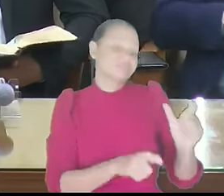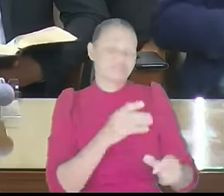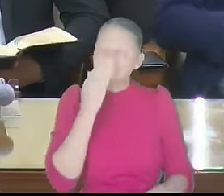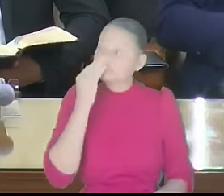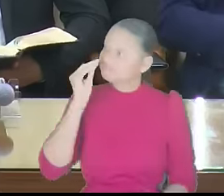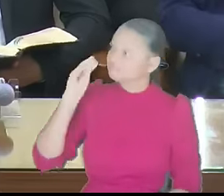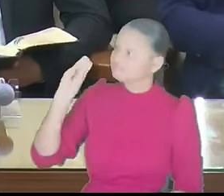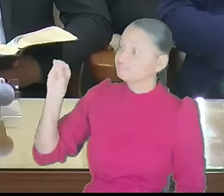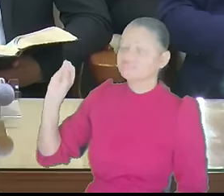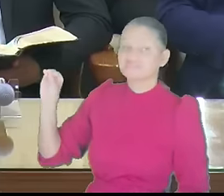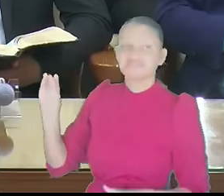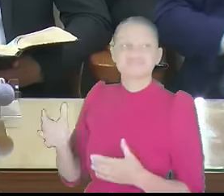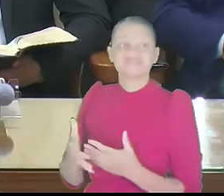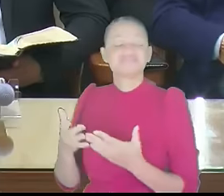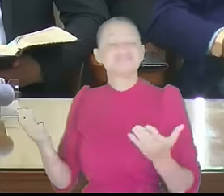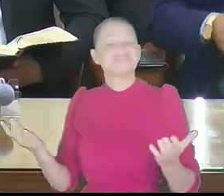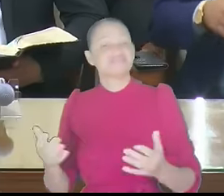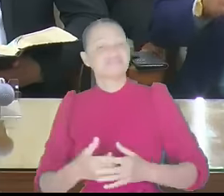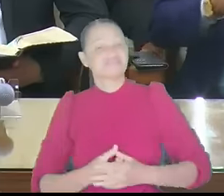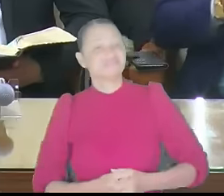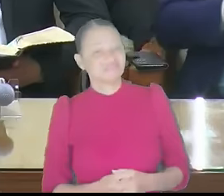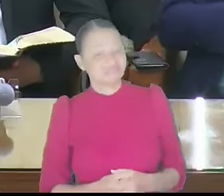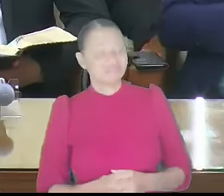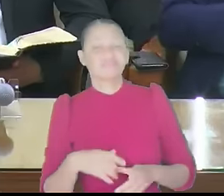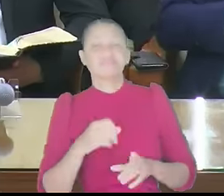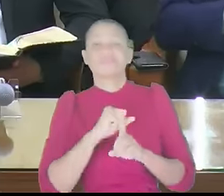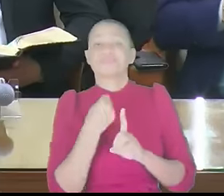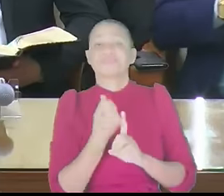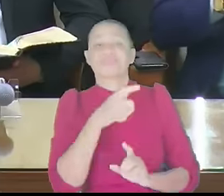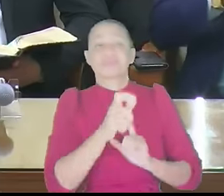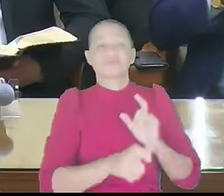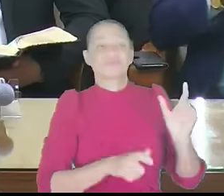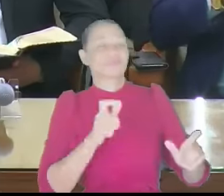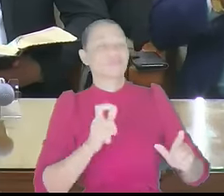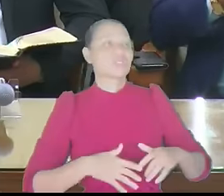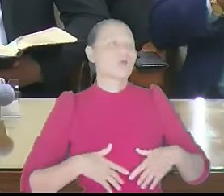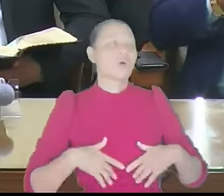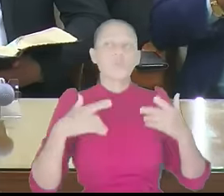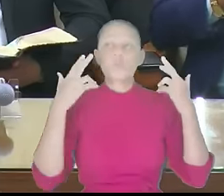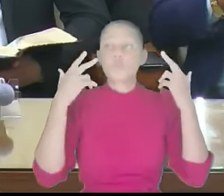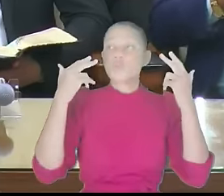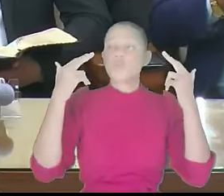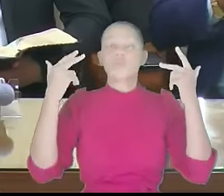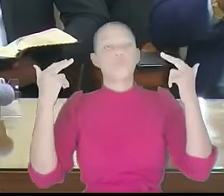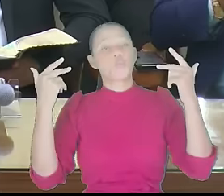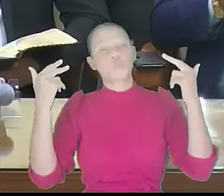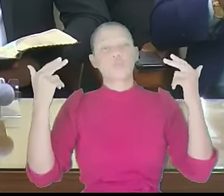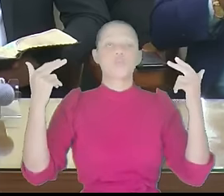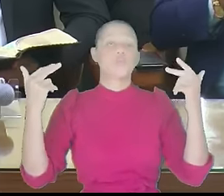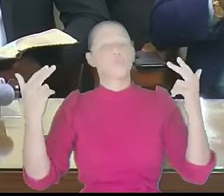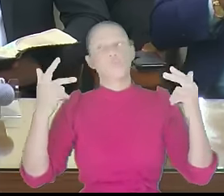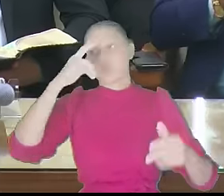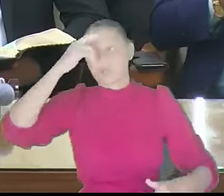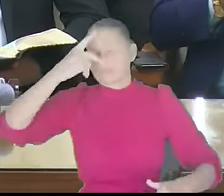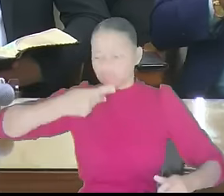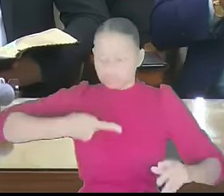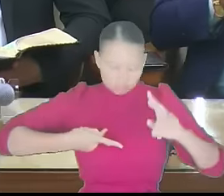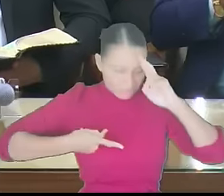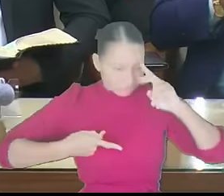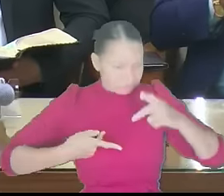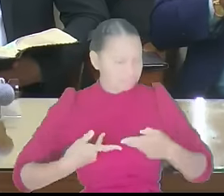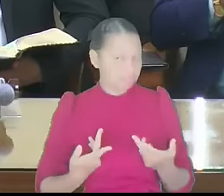igreja. A sociedade alternativa, a sociedade individualista,